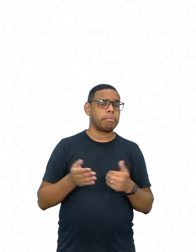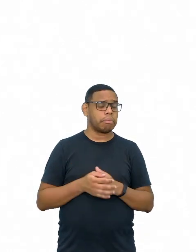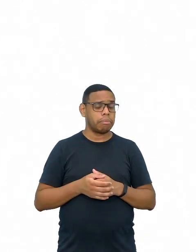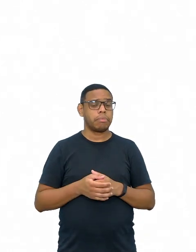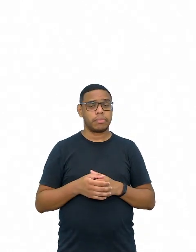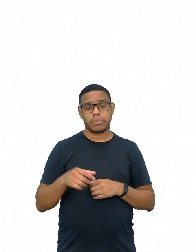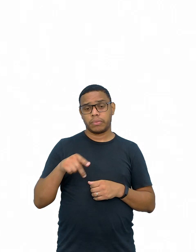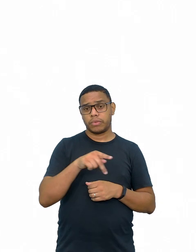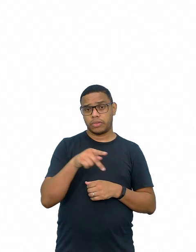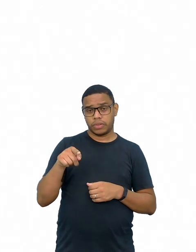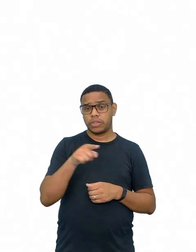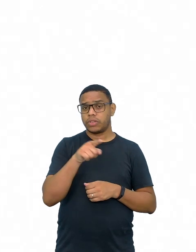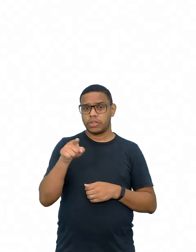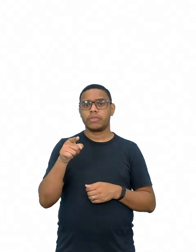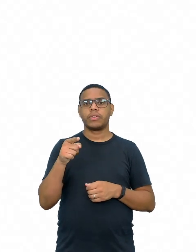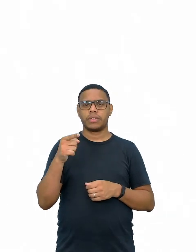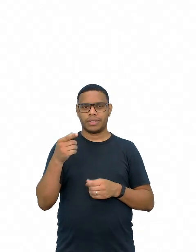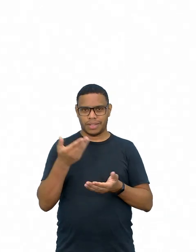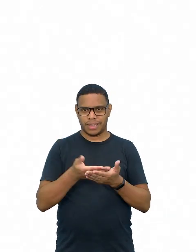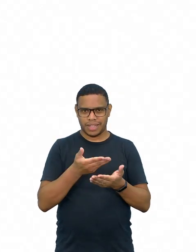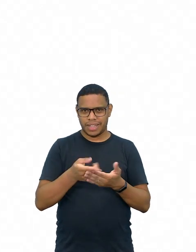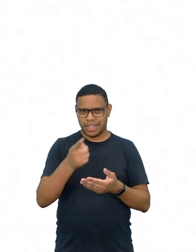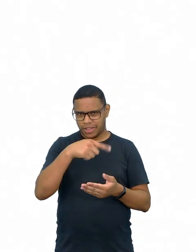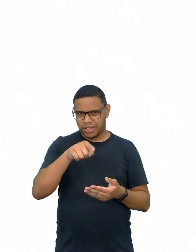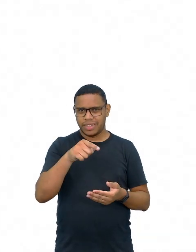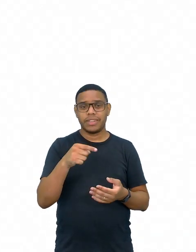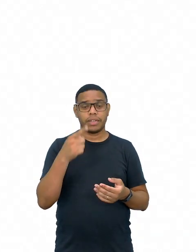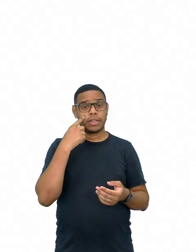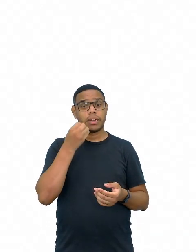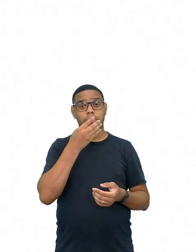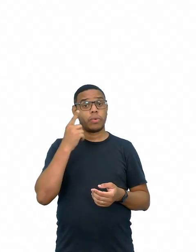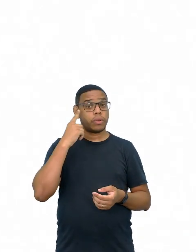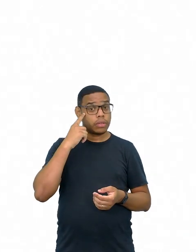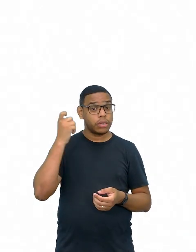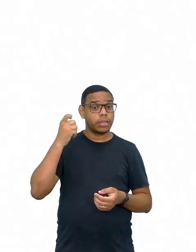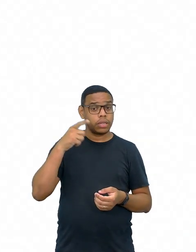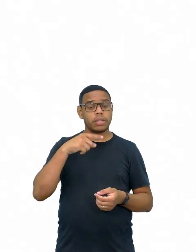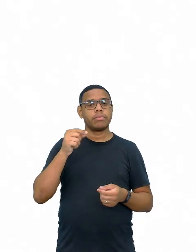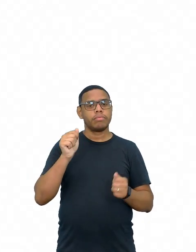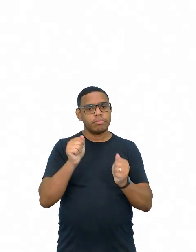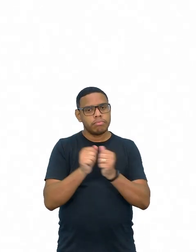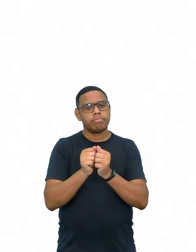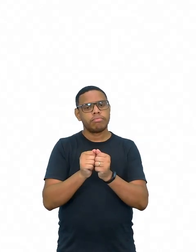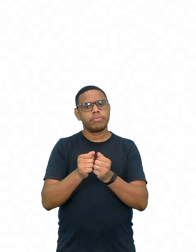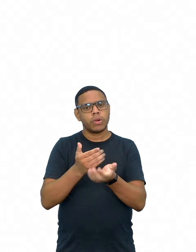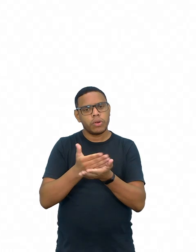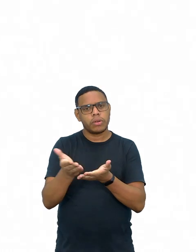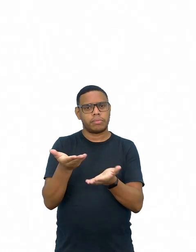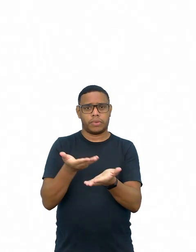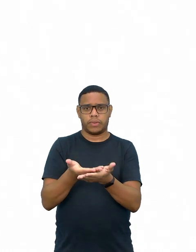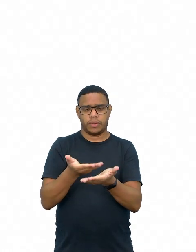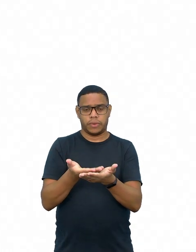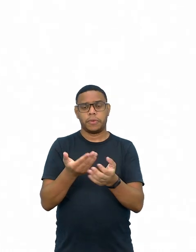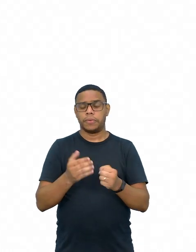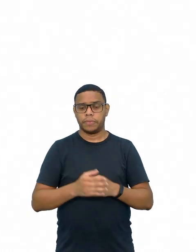o professor, você que dá aula de física, que está me ouvindo, é uma boa ideia para juntar aí, para começar uma aula.